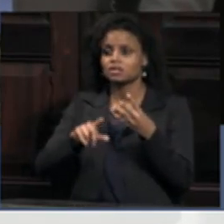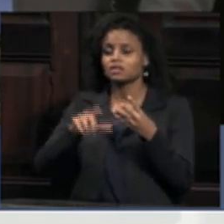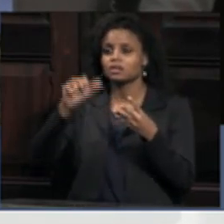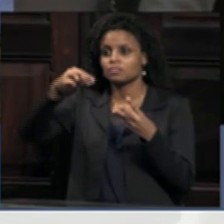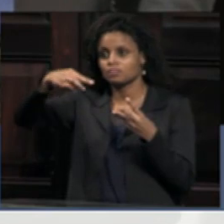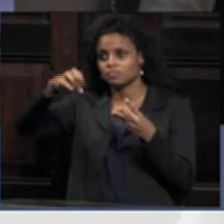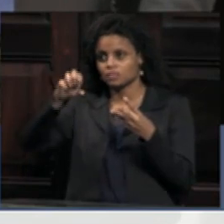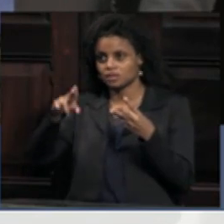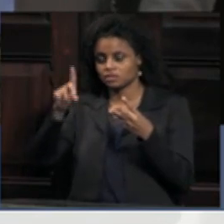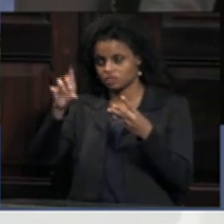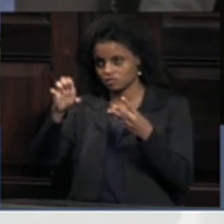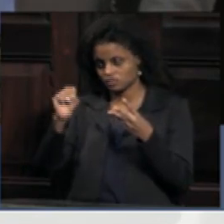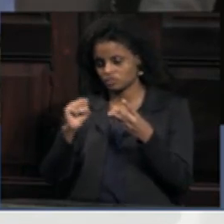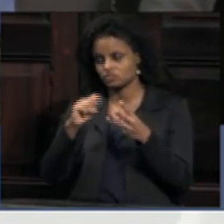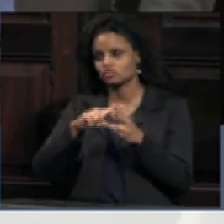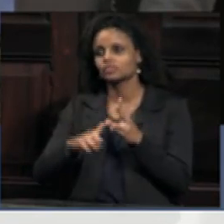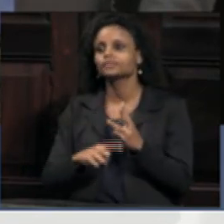Mendes.